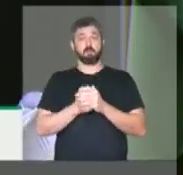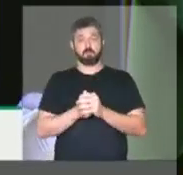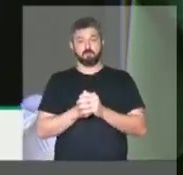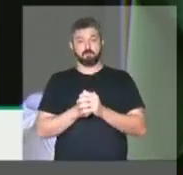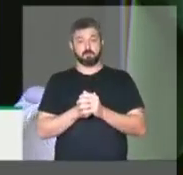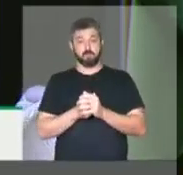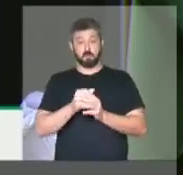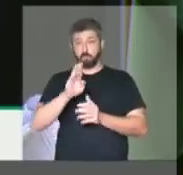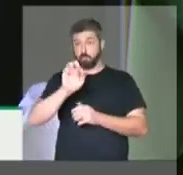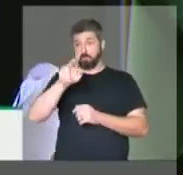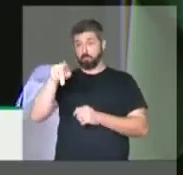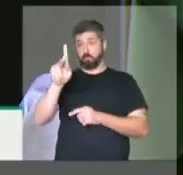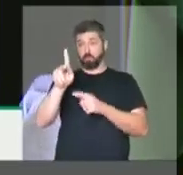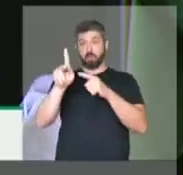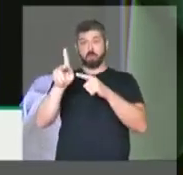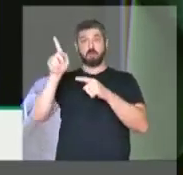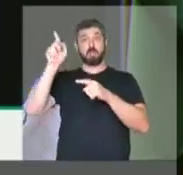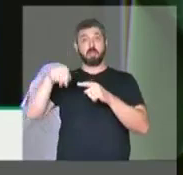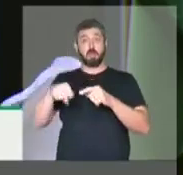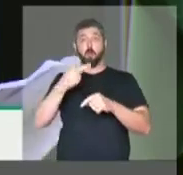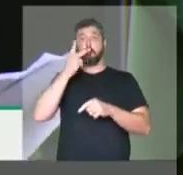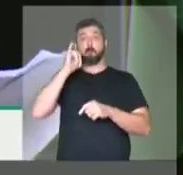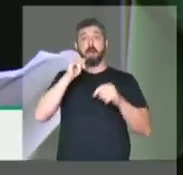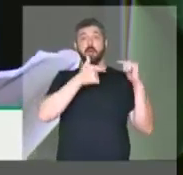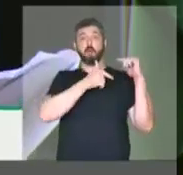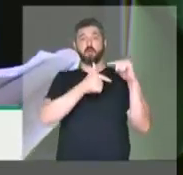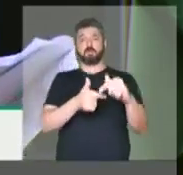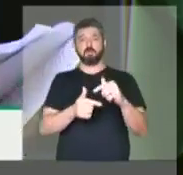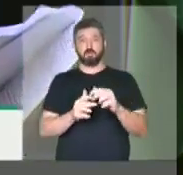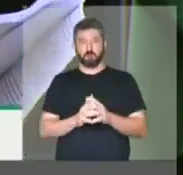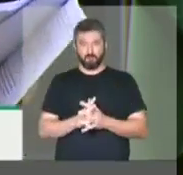considerado o pai do conservadorismo,